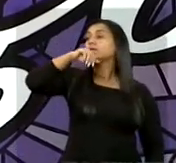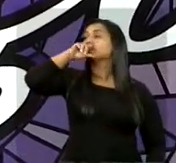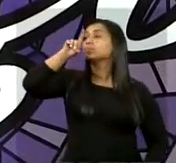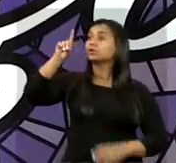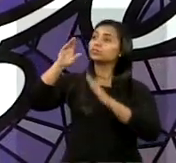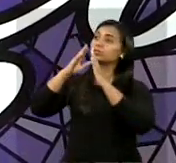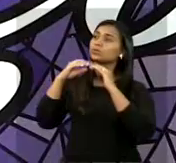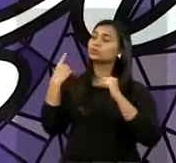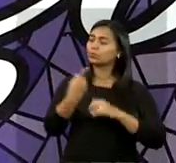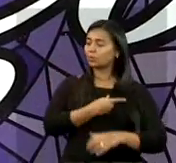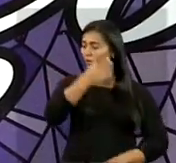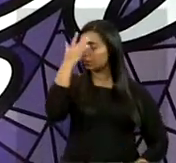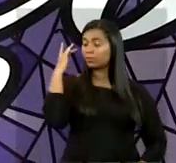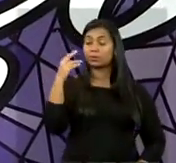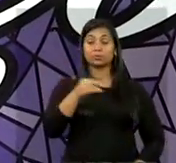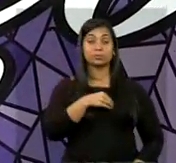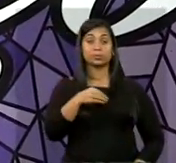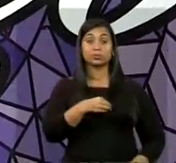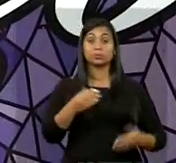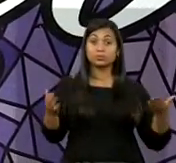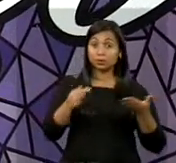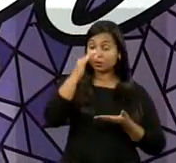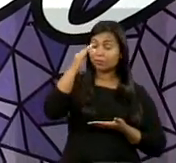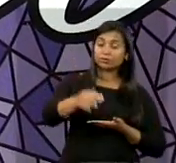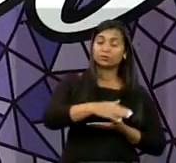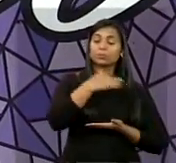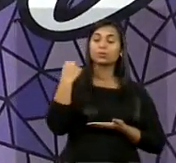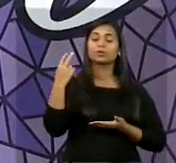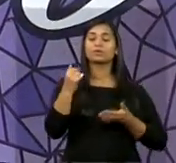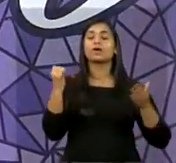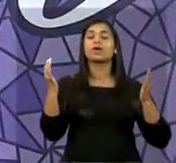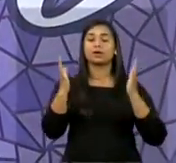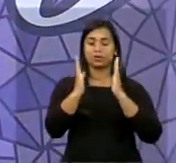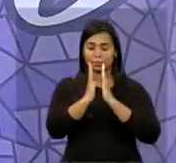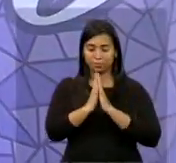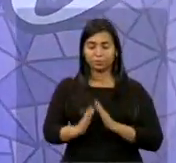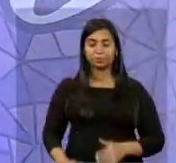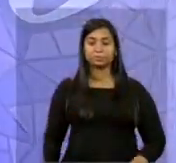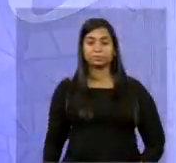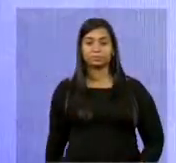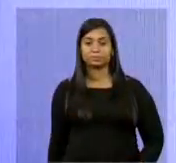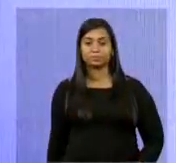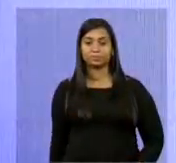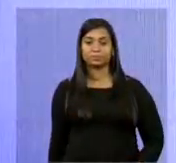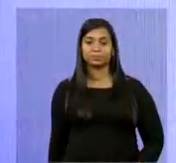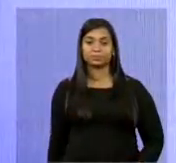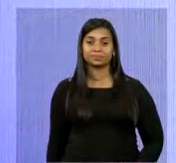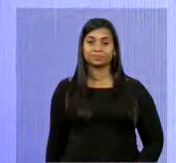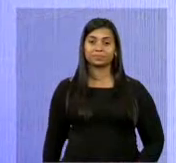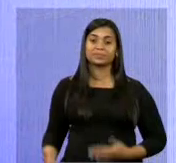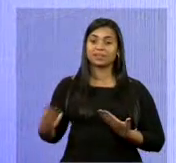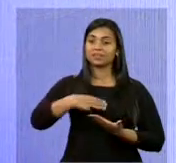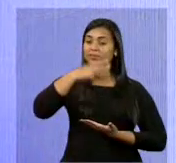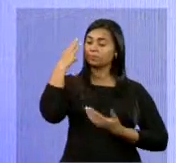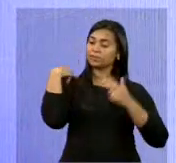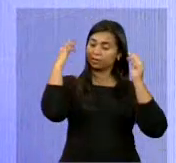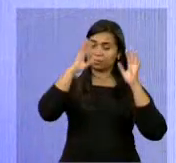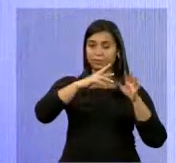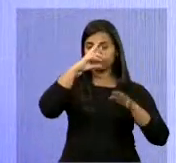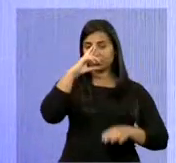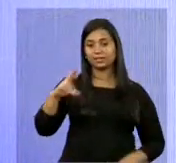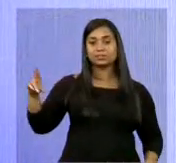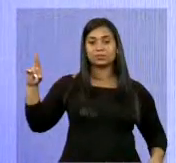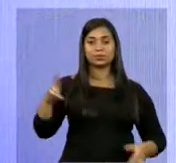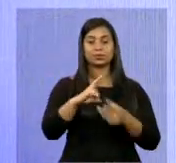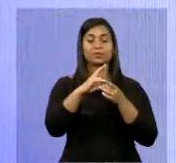Santa Maria, Mãe de Deus, rogai por nós, pecadores, agora e na hora de nossa morte. Amém. Ave Maria, cheia